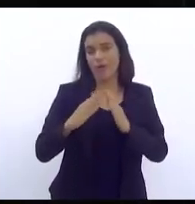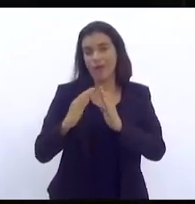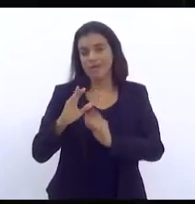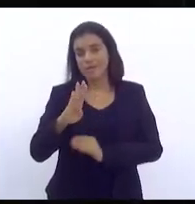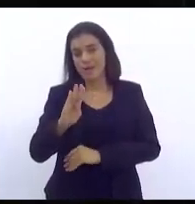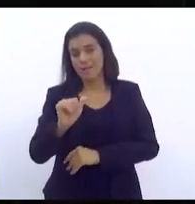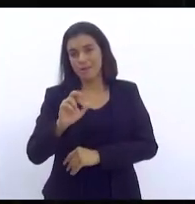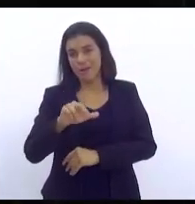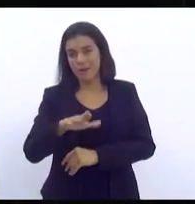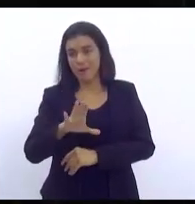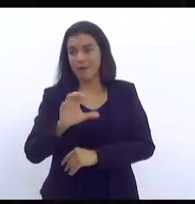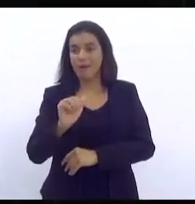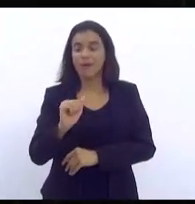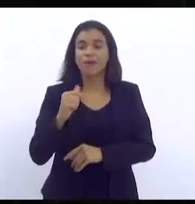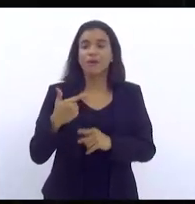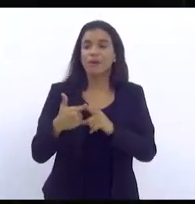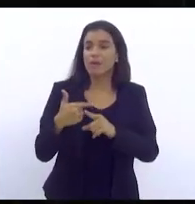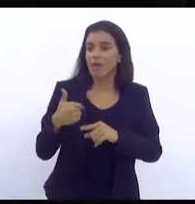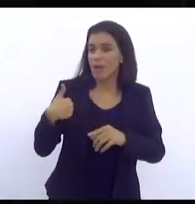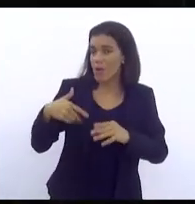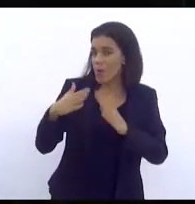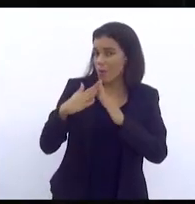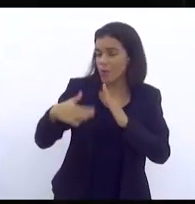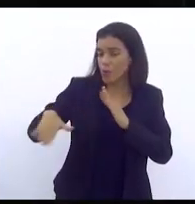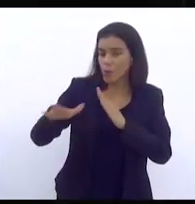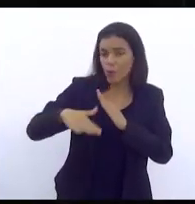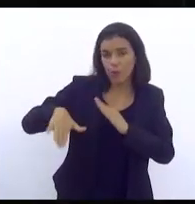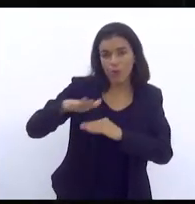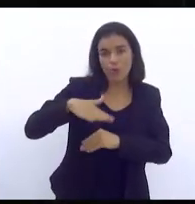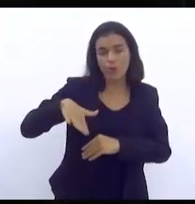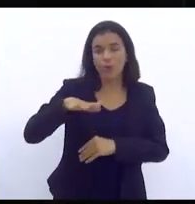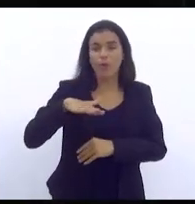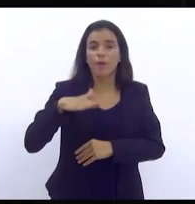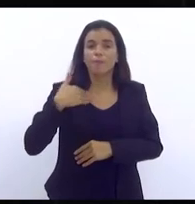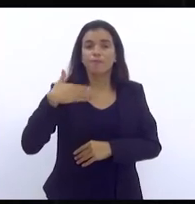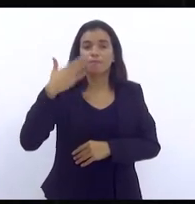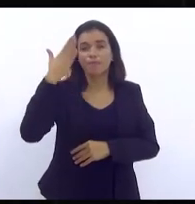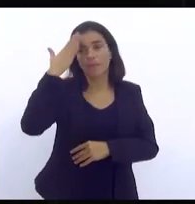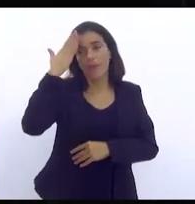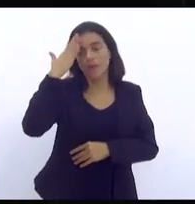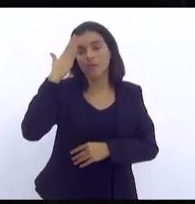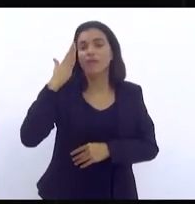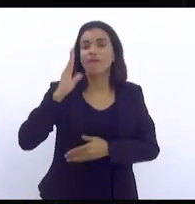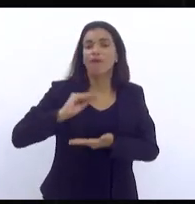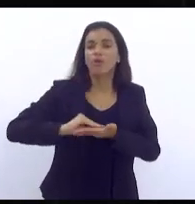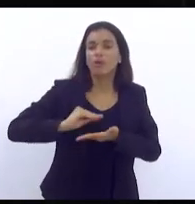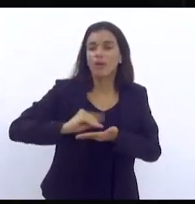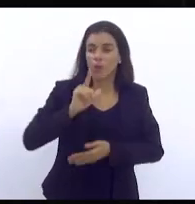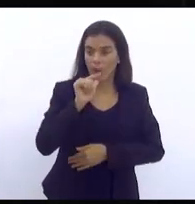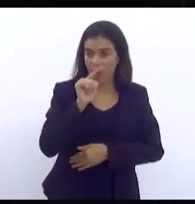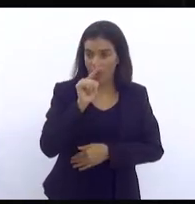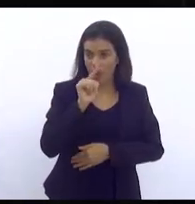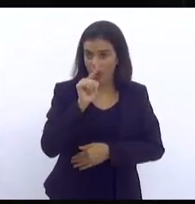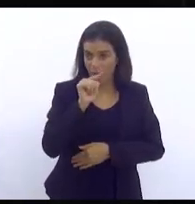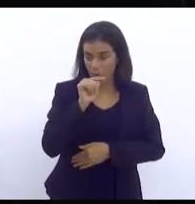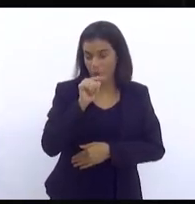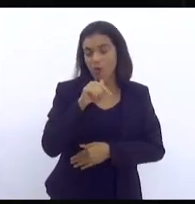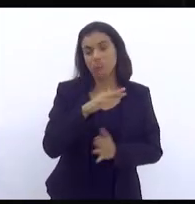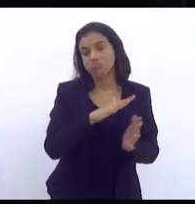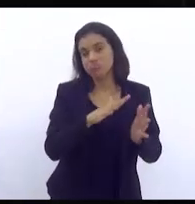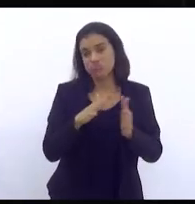sofrimento porque eu eu moro na área e sei toda a fala de que tá faltando água depois que a água do